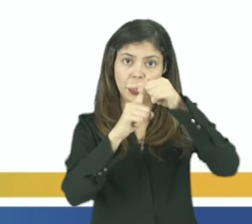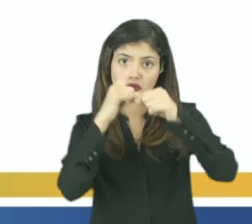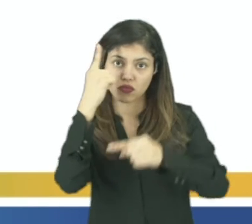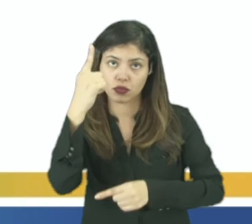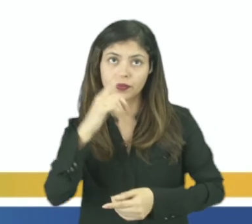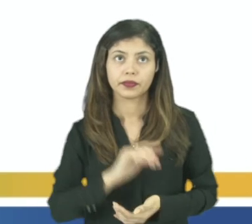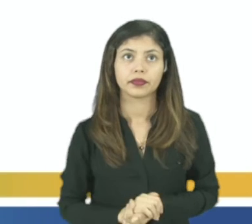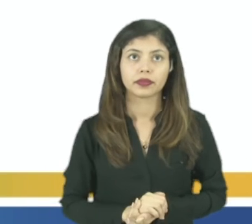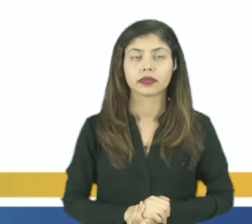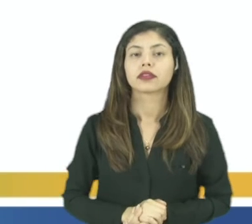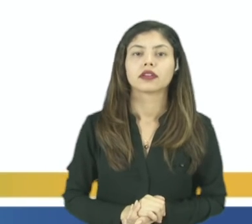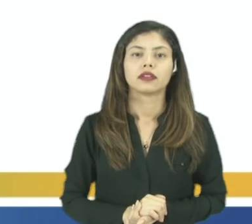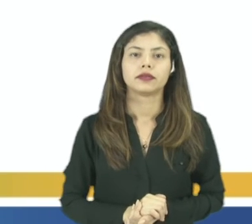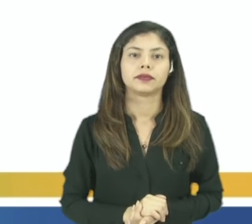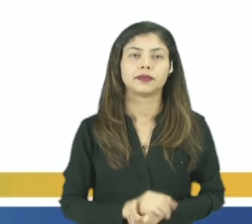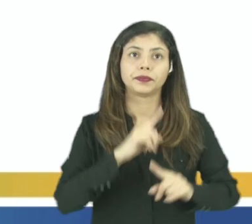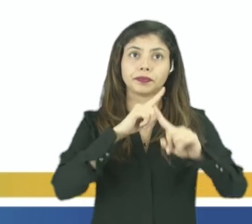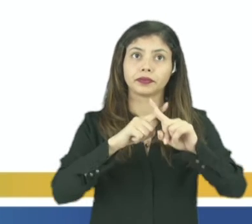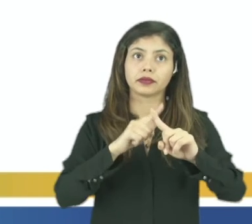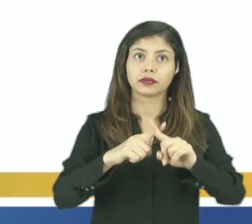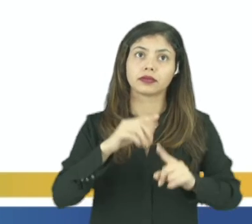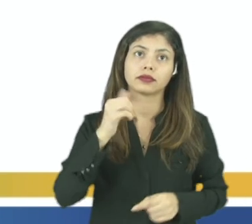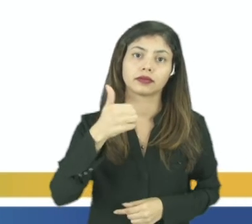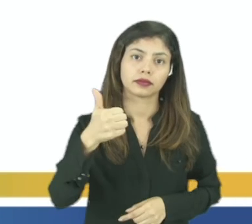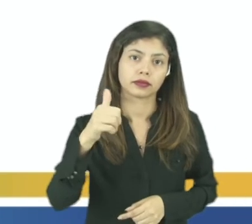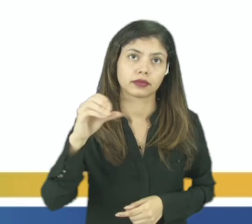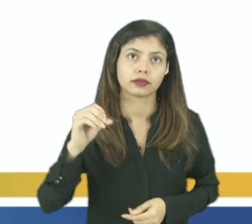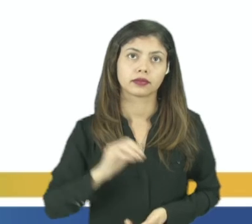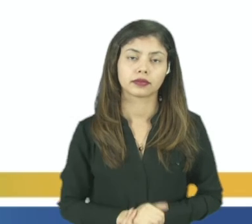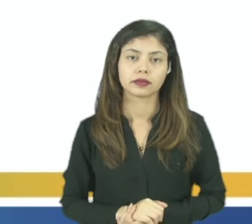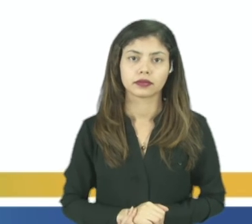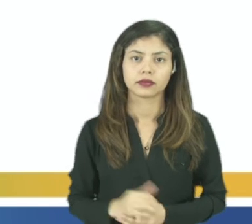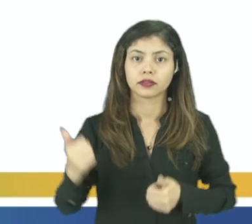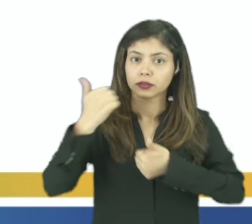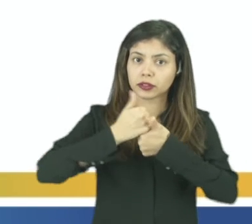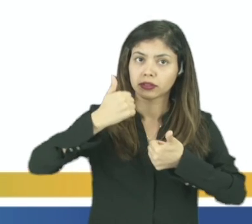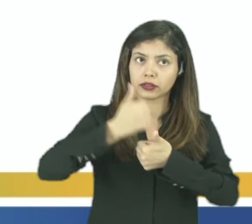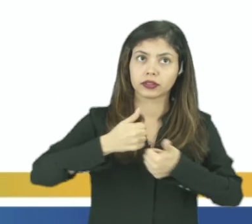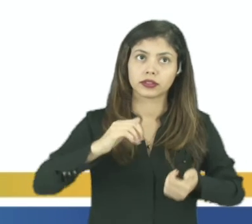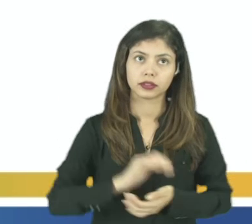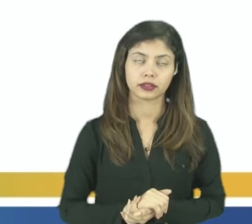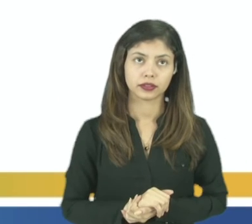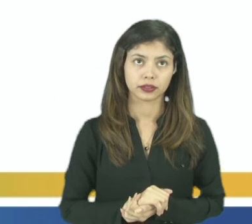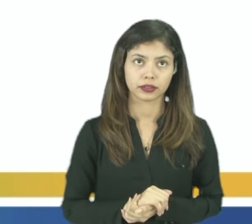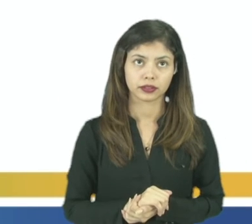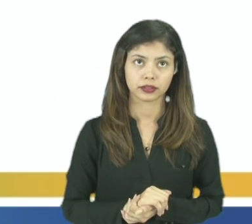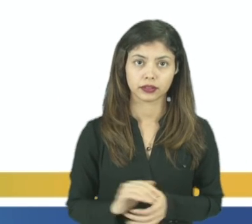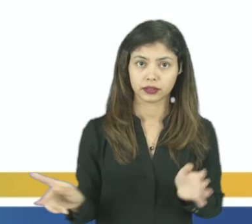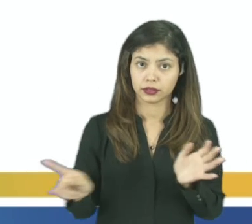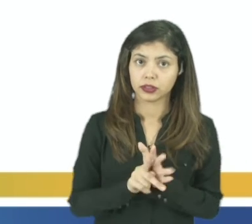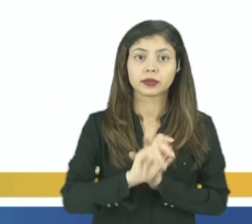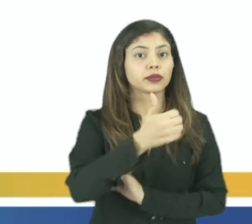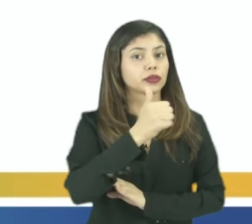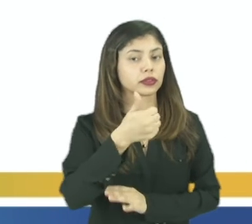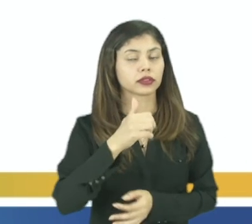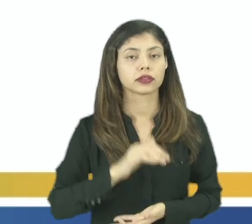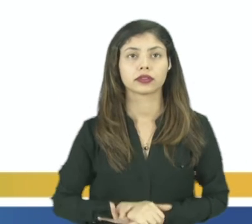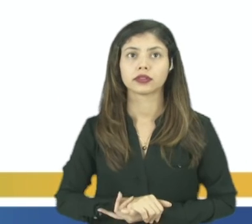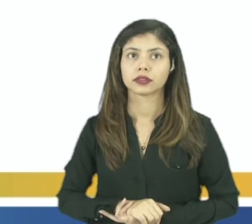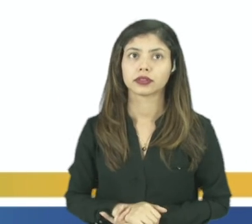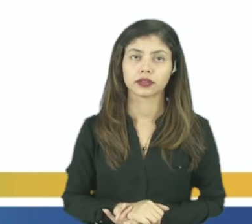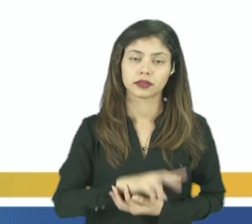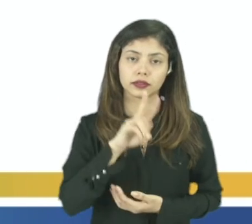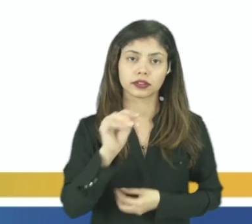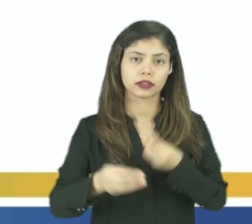vezes o determinante de A11. E aí nós vamos substituir esse determinante 11, tá?